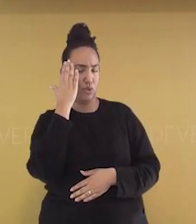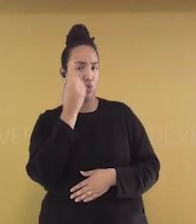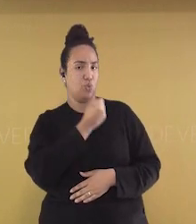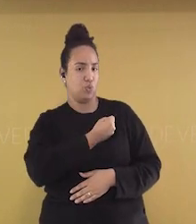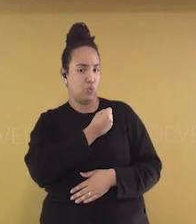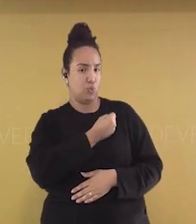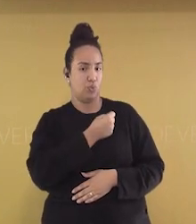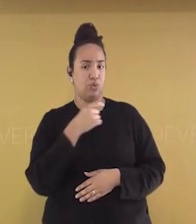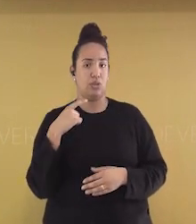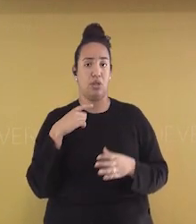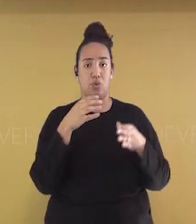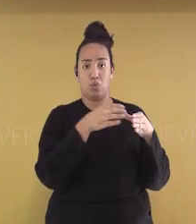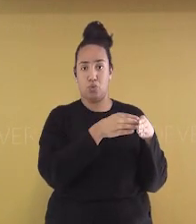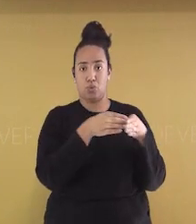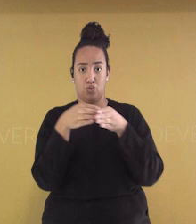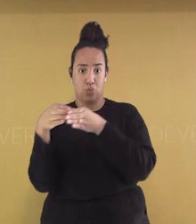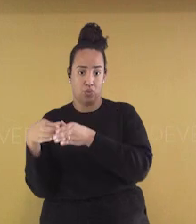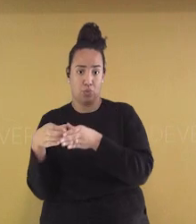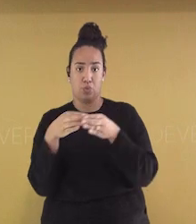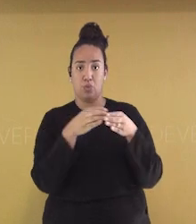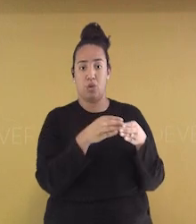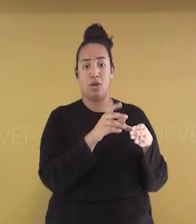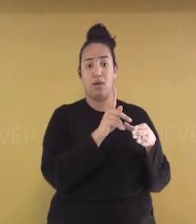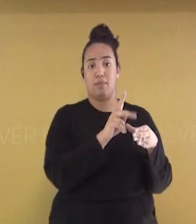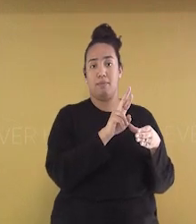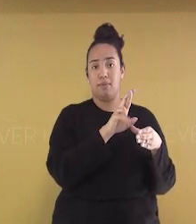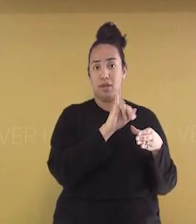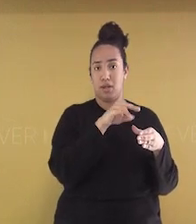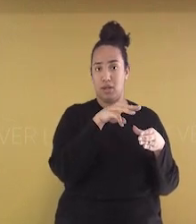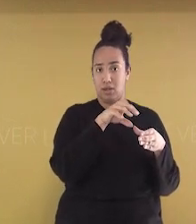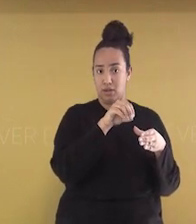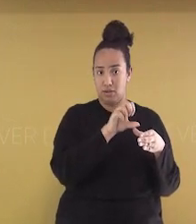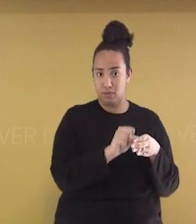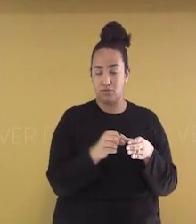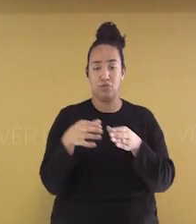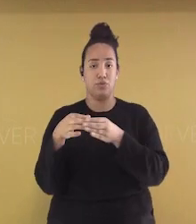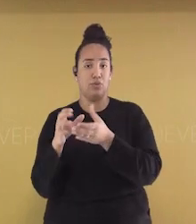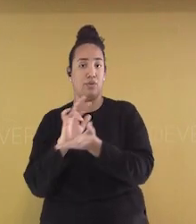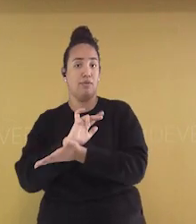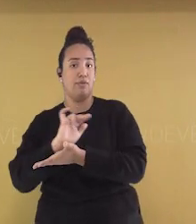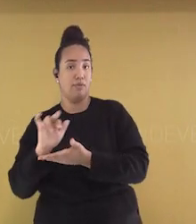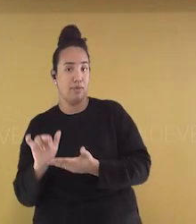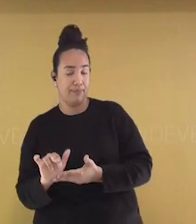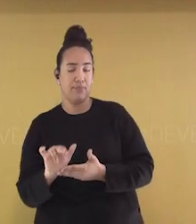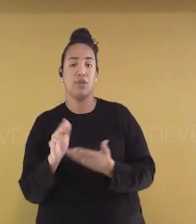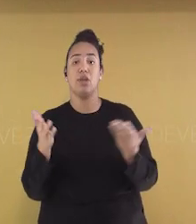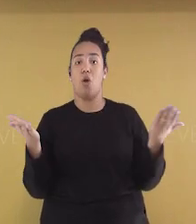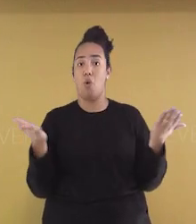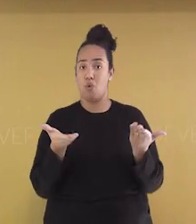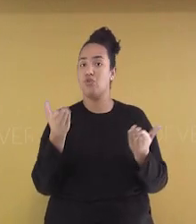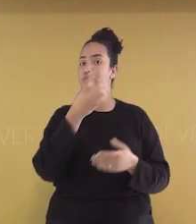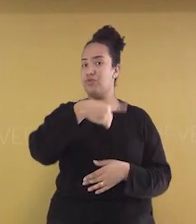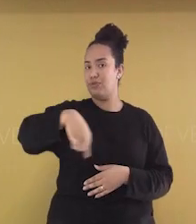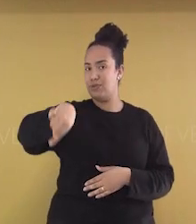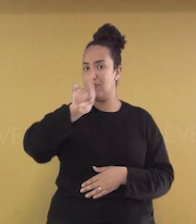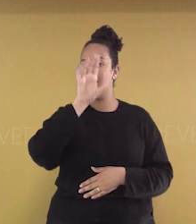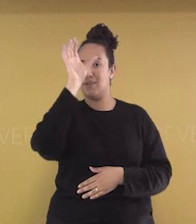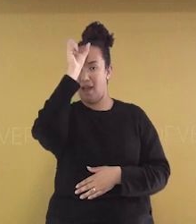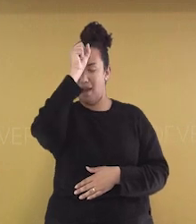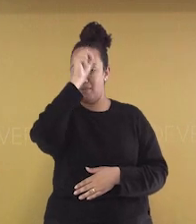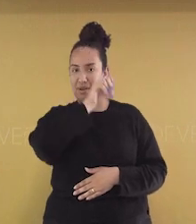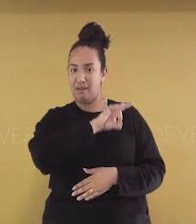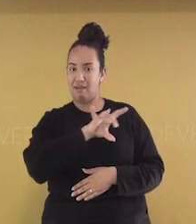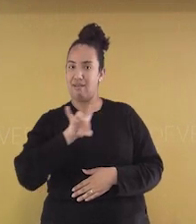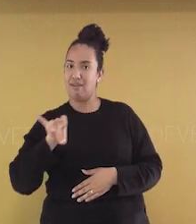números podem ser divididos entre primos ou compostos? Se não sabia, na aula de hoje você vai aprender o que